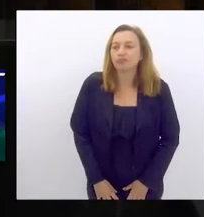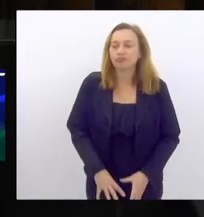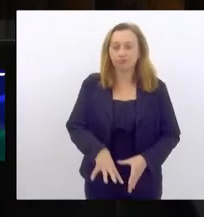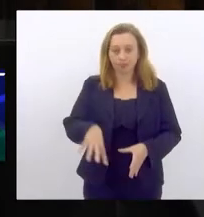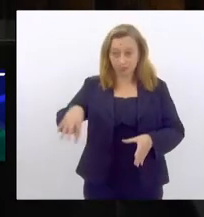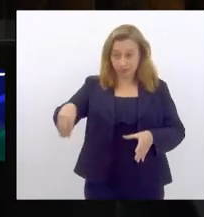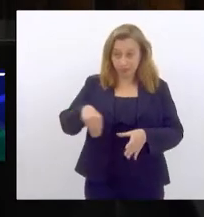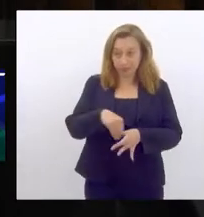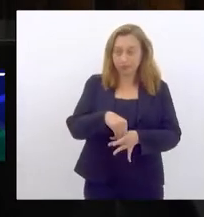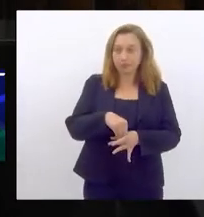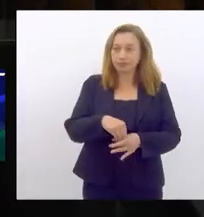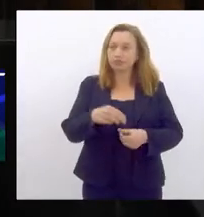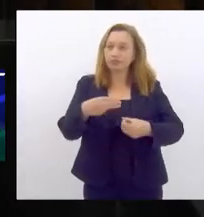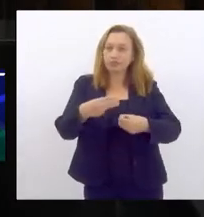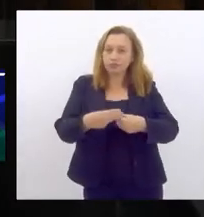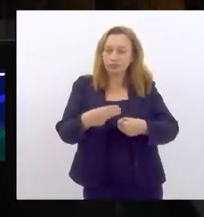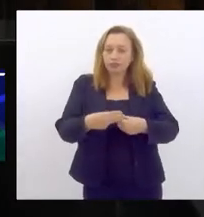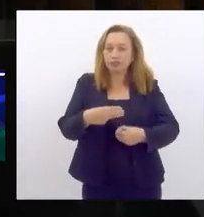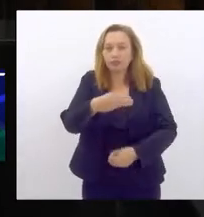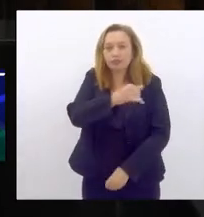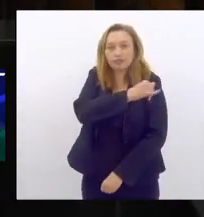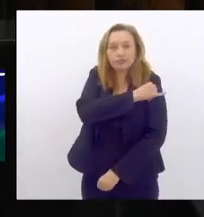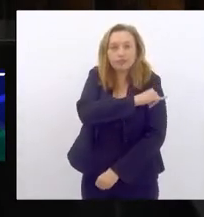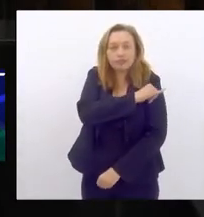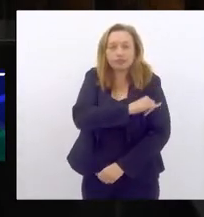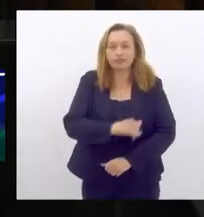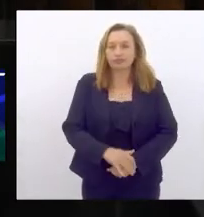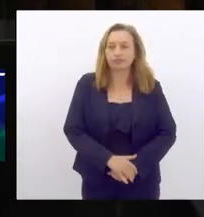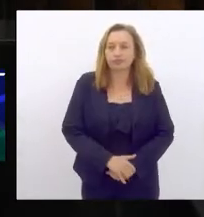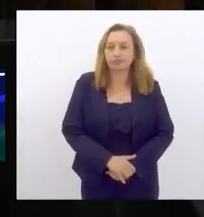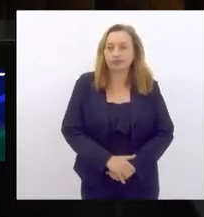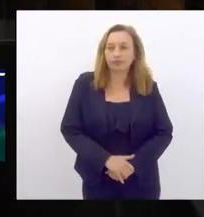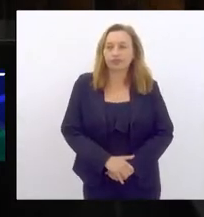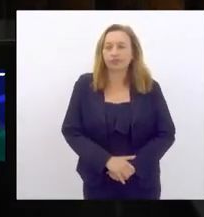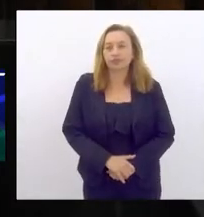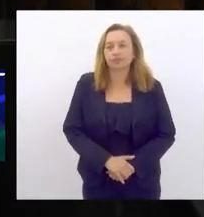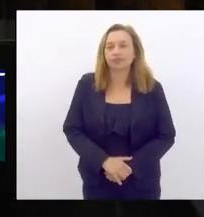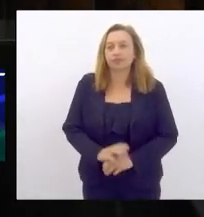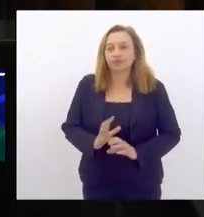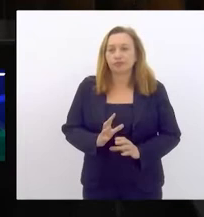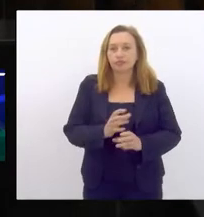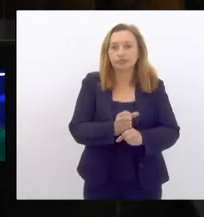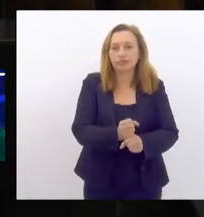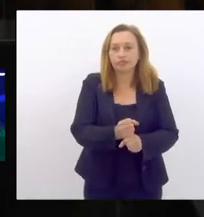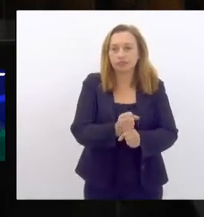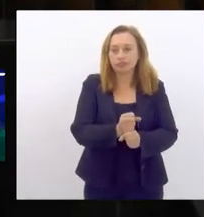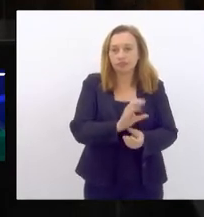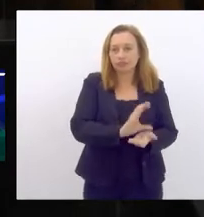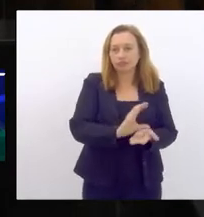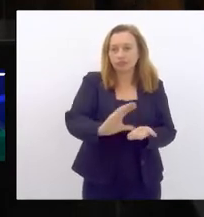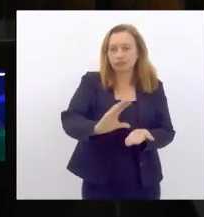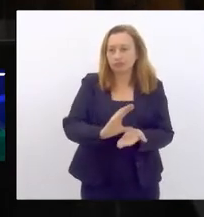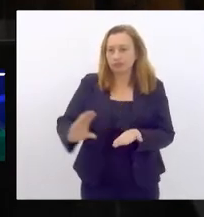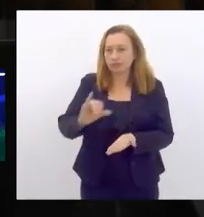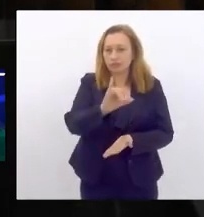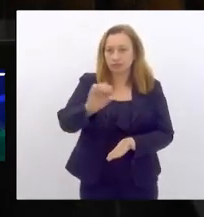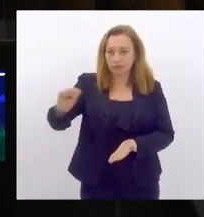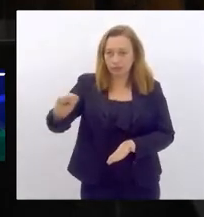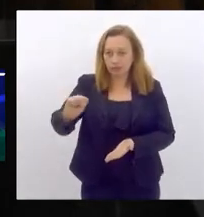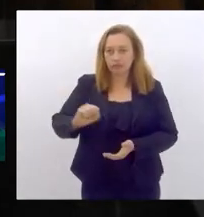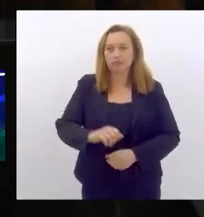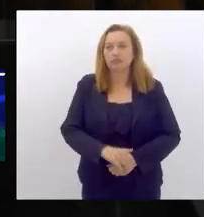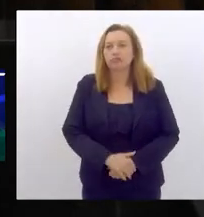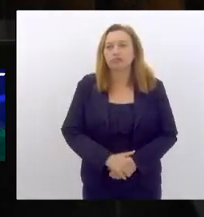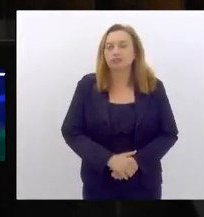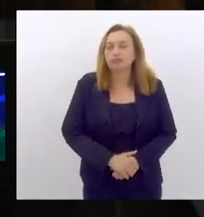incluindo o município do Rio de Janeiro em novel cálculo de repasse do ICMS, de modo a